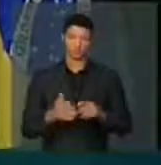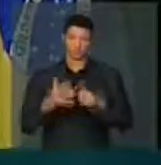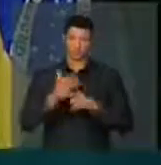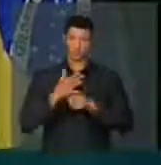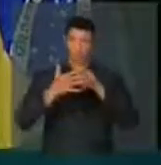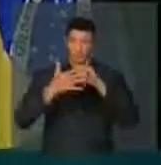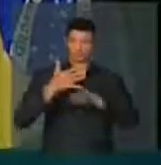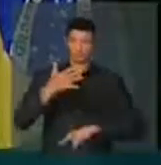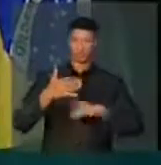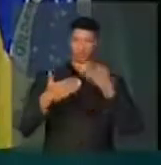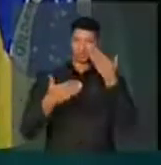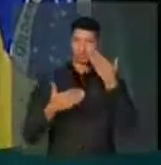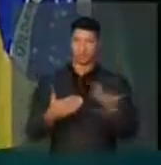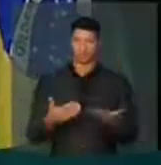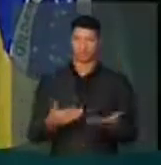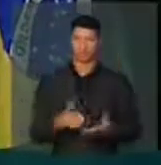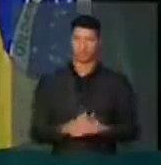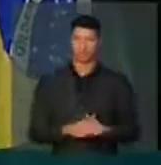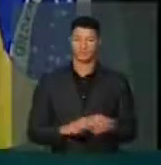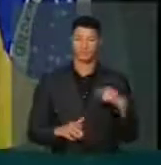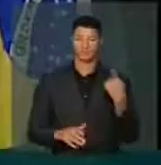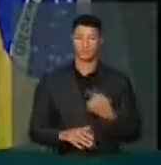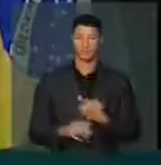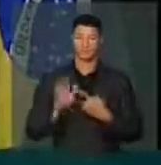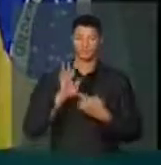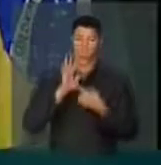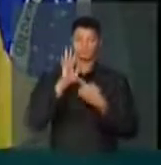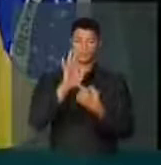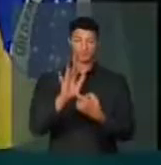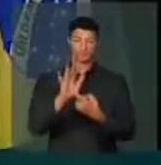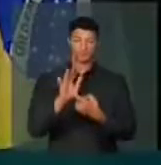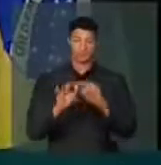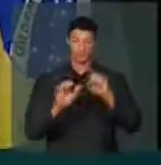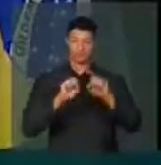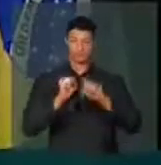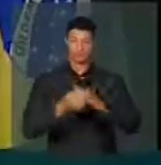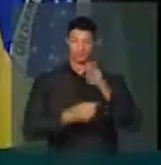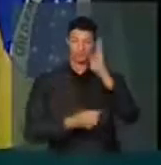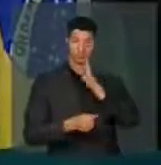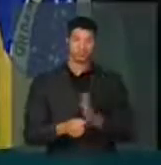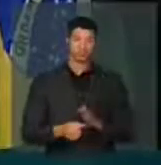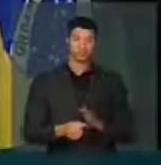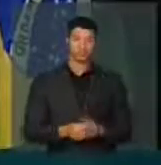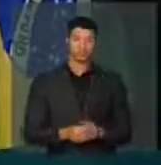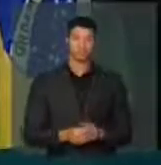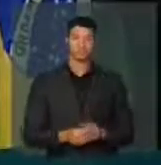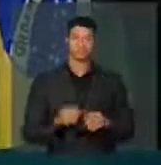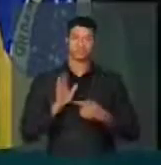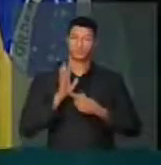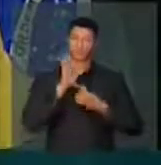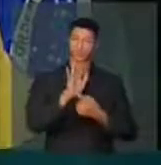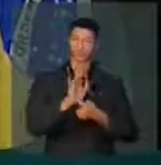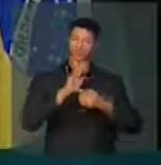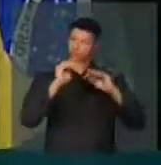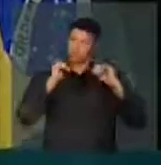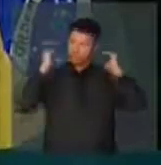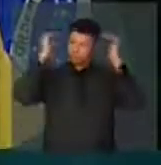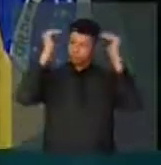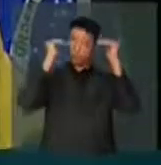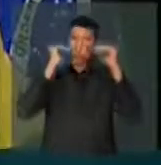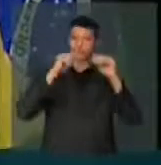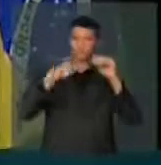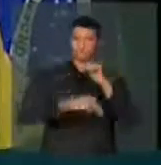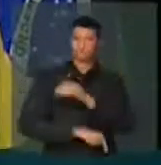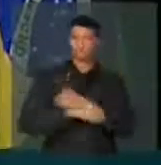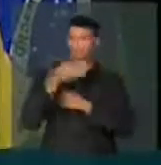documento apresentado, nós mostramos a sociedade brasileira, mostrando, sobretudo, o grau